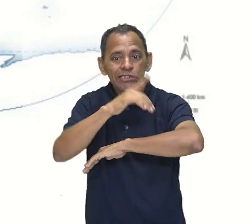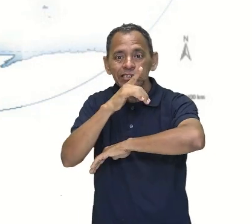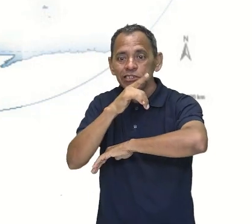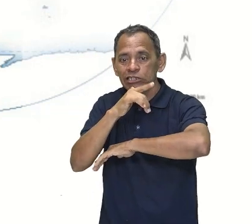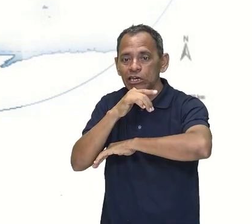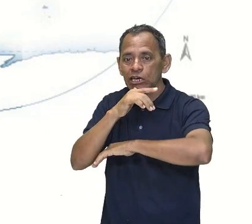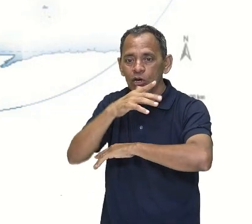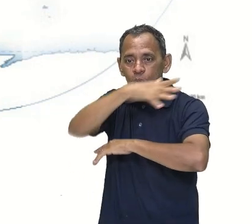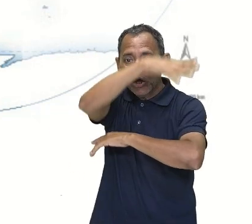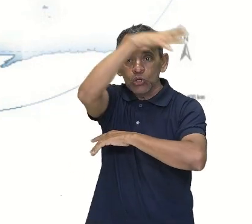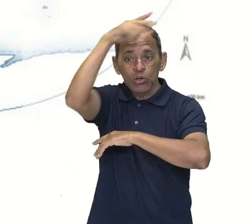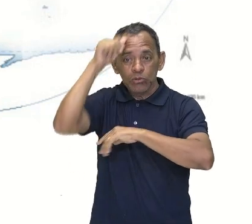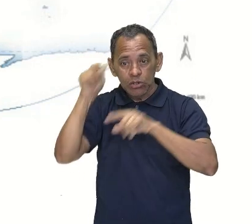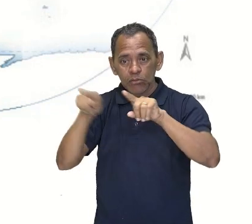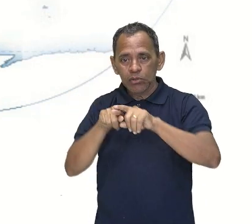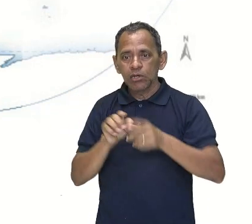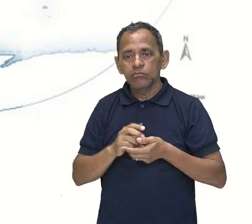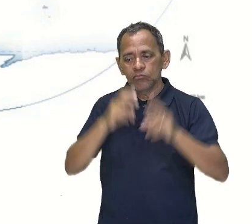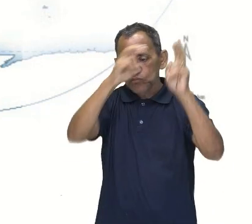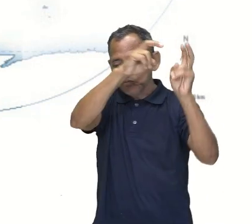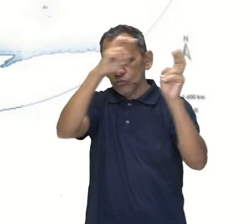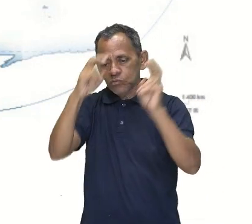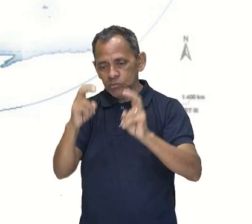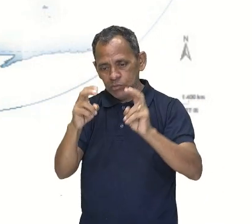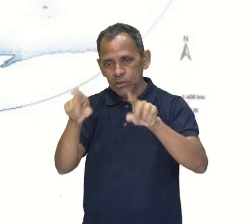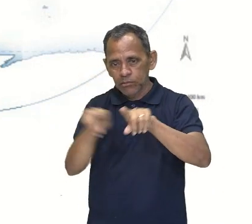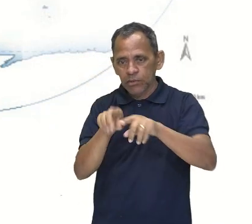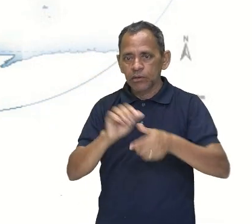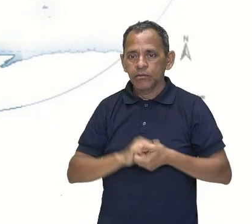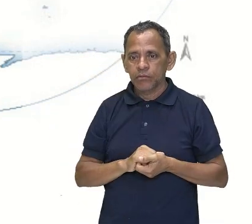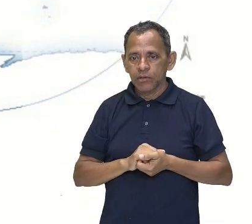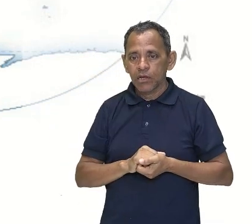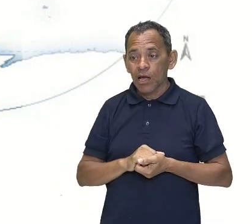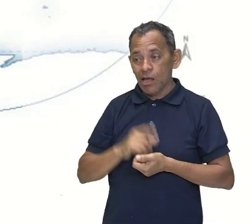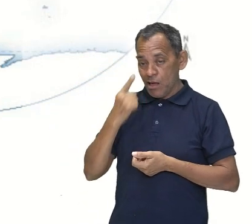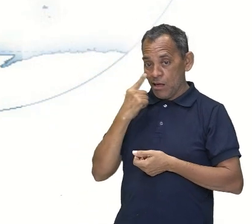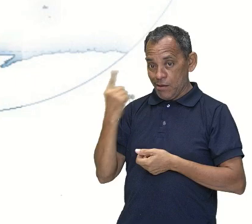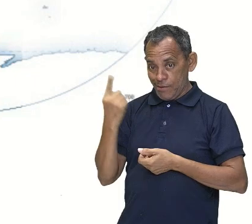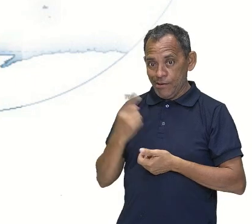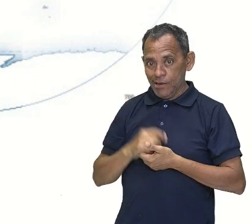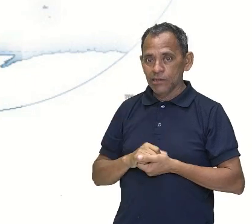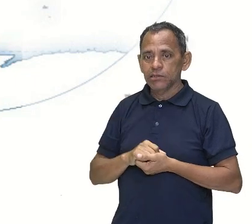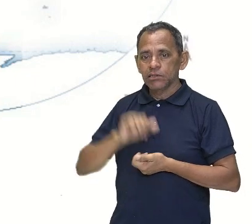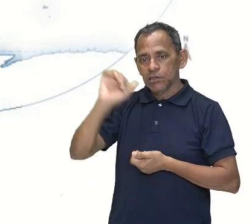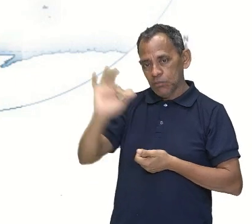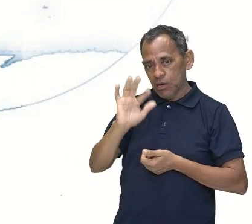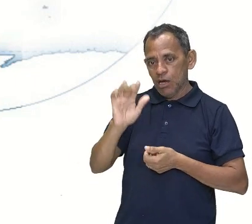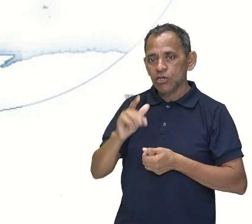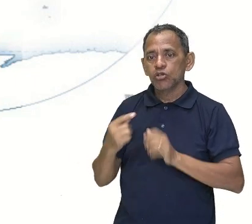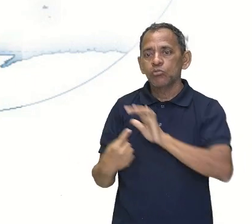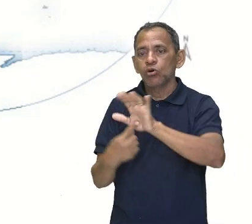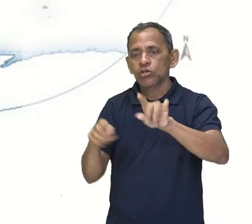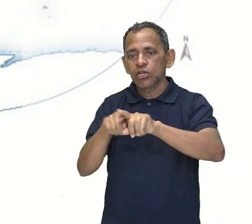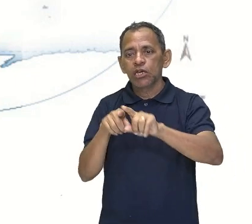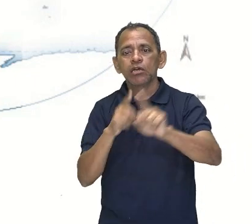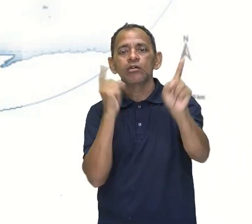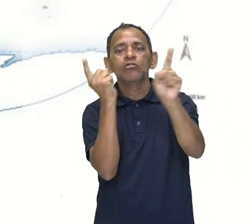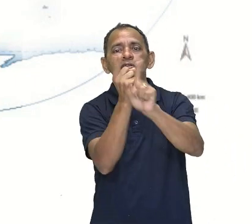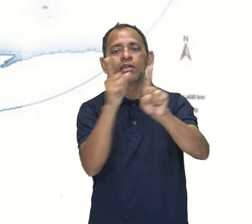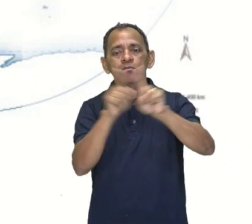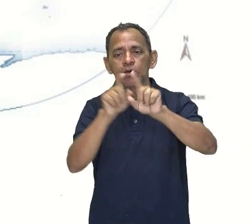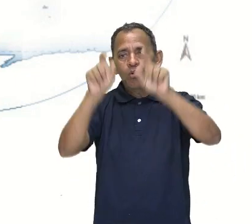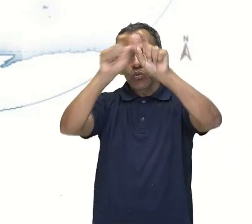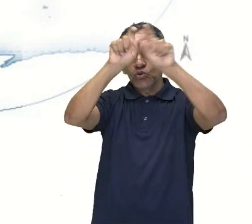Amazonas seria ali um subtítulo, certo? Nesse mapa, que é o nosso modelo, a gente vai encontrar o título dele, que